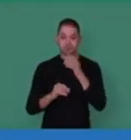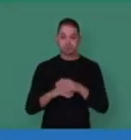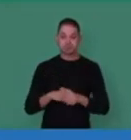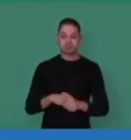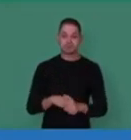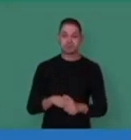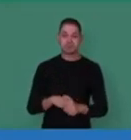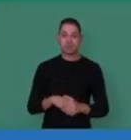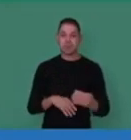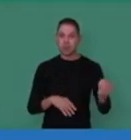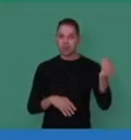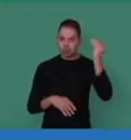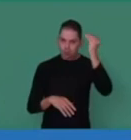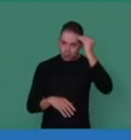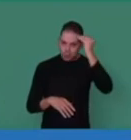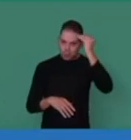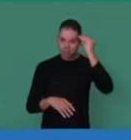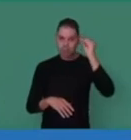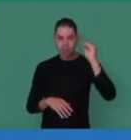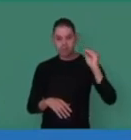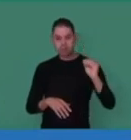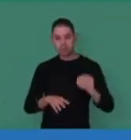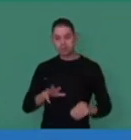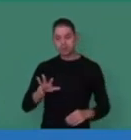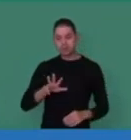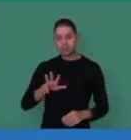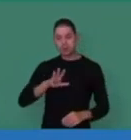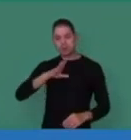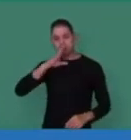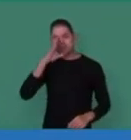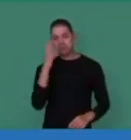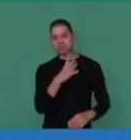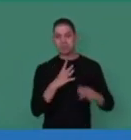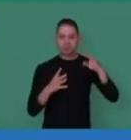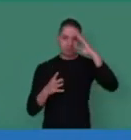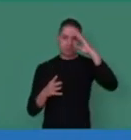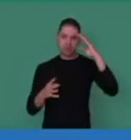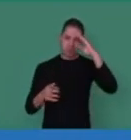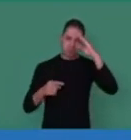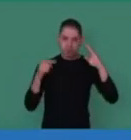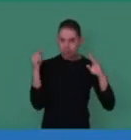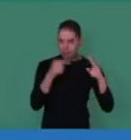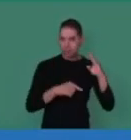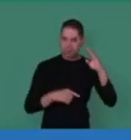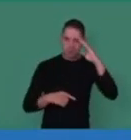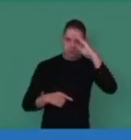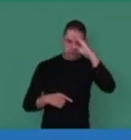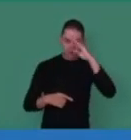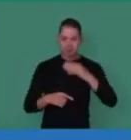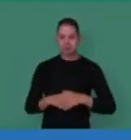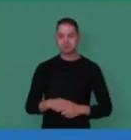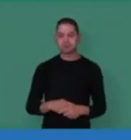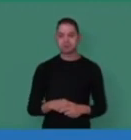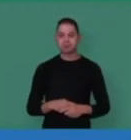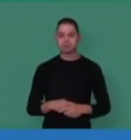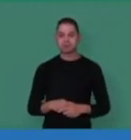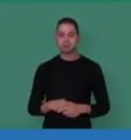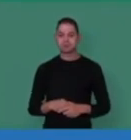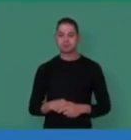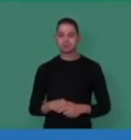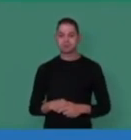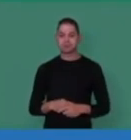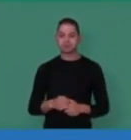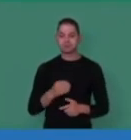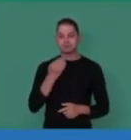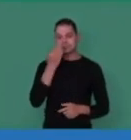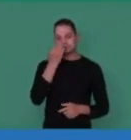quem é culpado por Lula ter culpado o Bolsonaro é o Bolsonaro. Então, presidente,